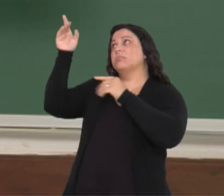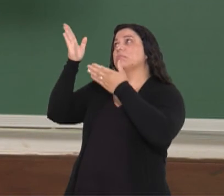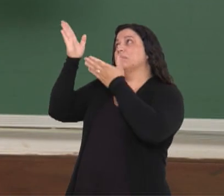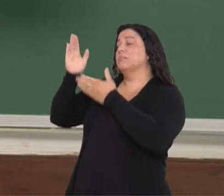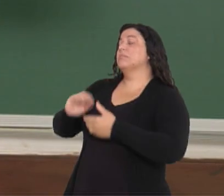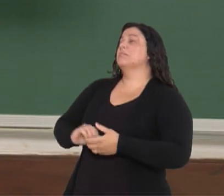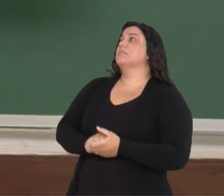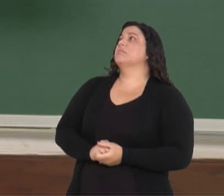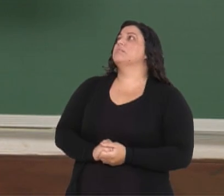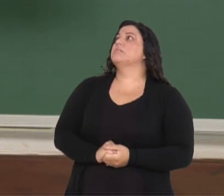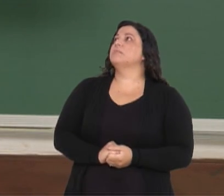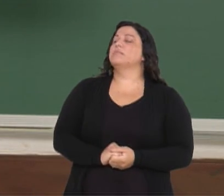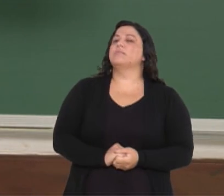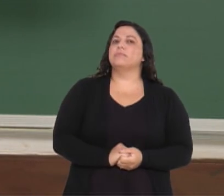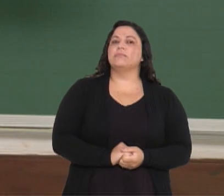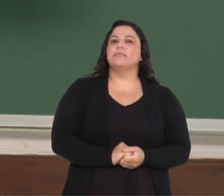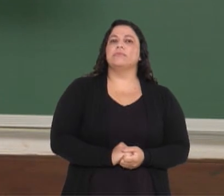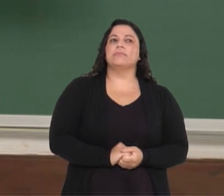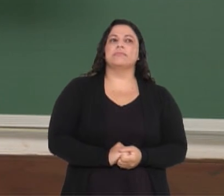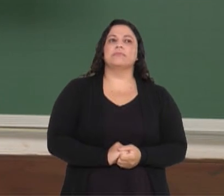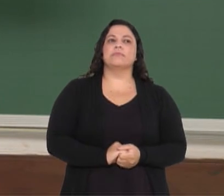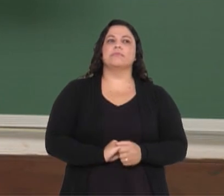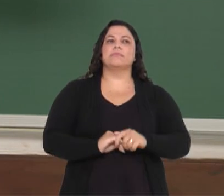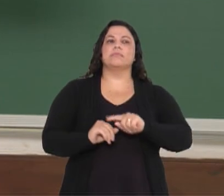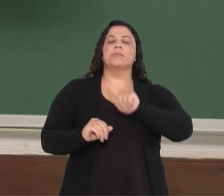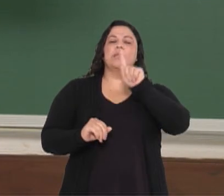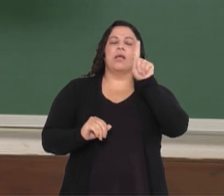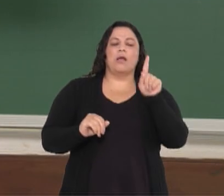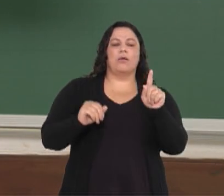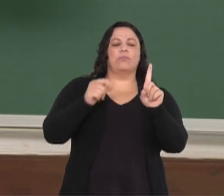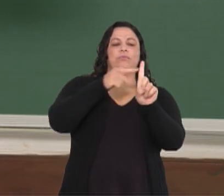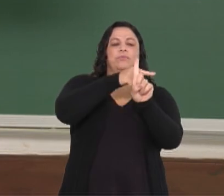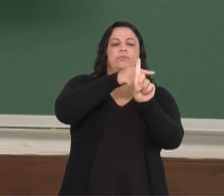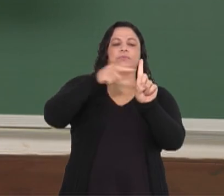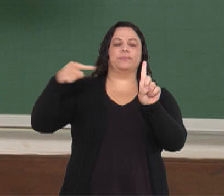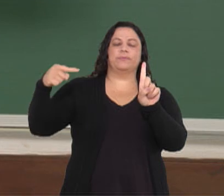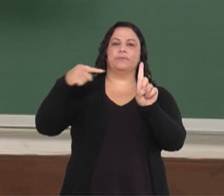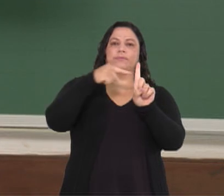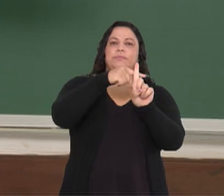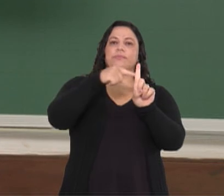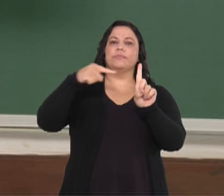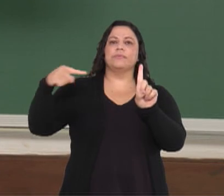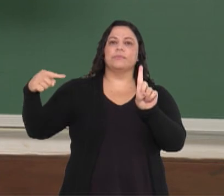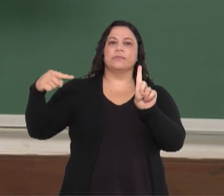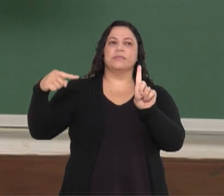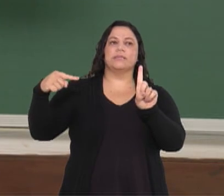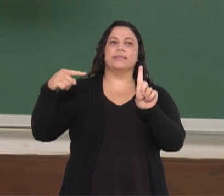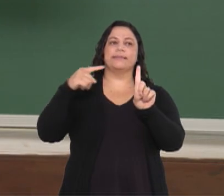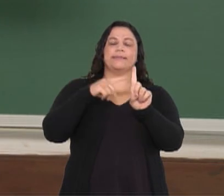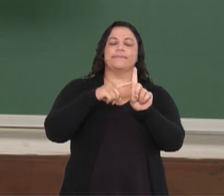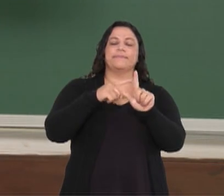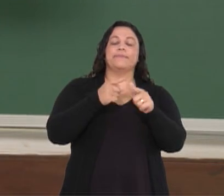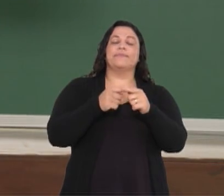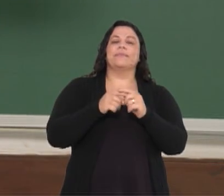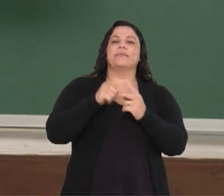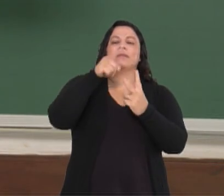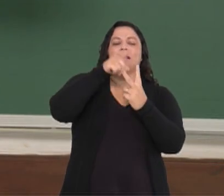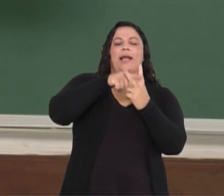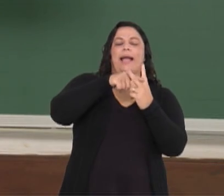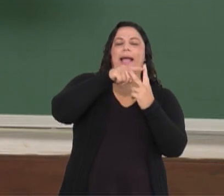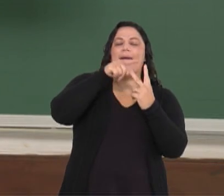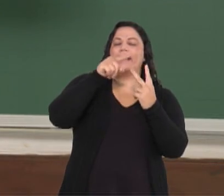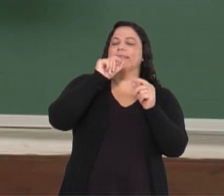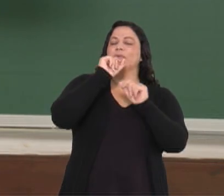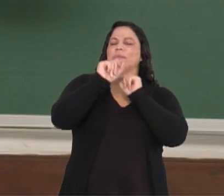horizontal. Então, aqui à esquerda, o que seria um segundo quadrante, o que eu vou colocar? Eu vou colocar a raiz do divisor, ou